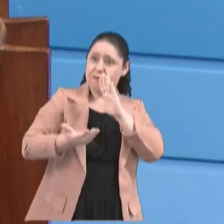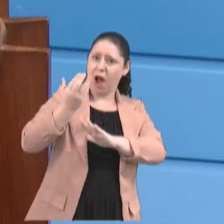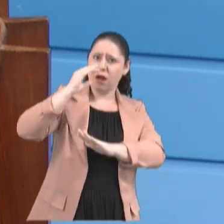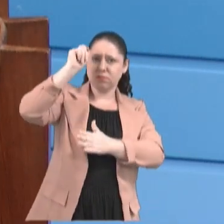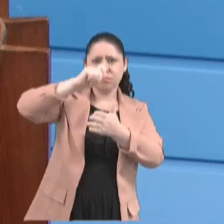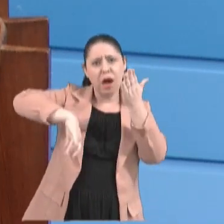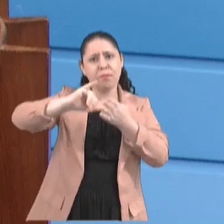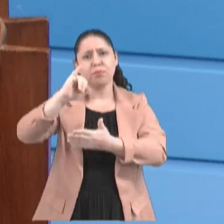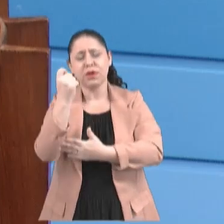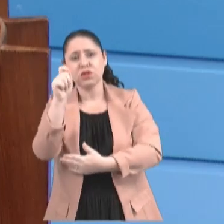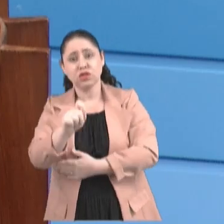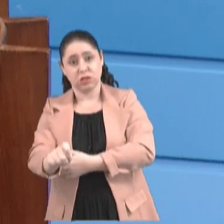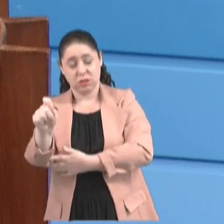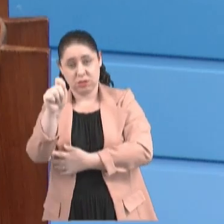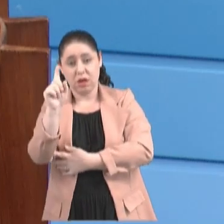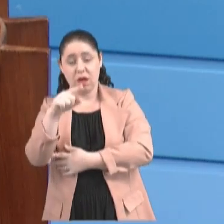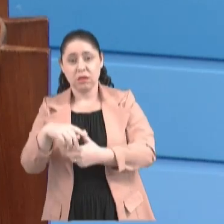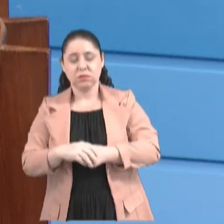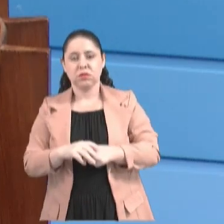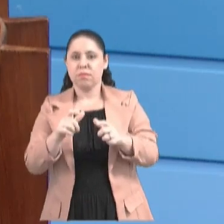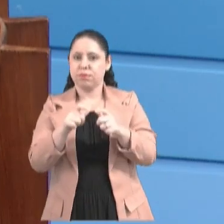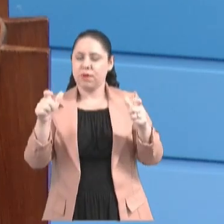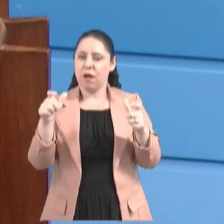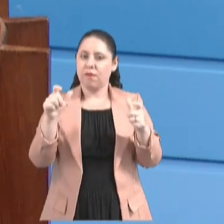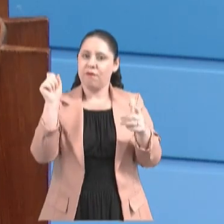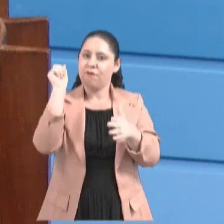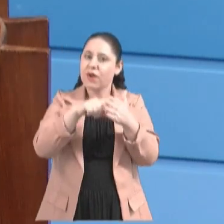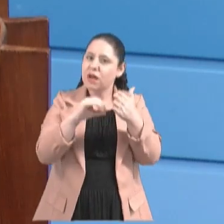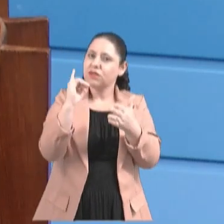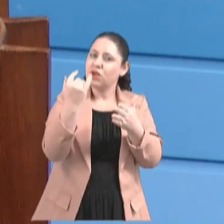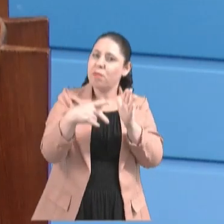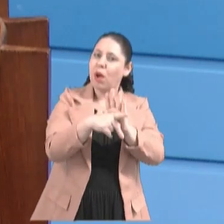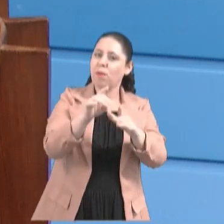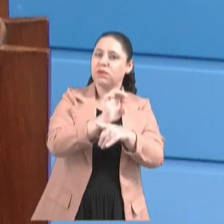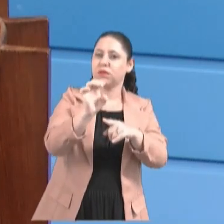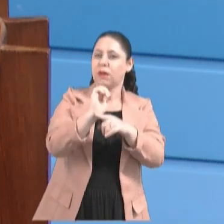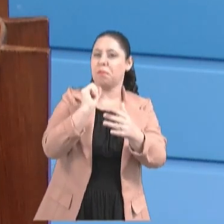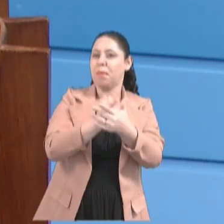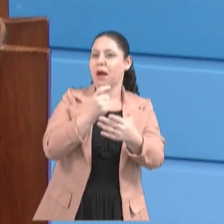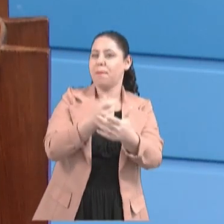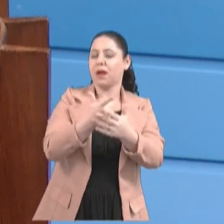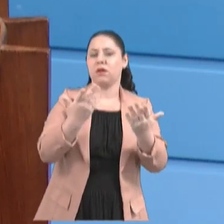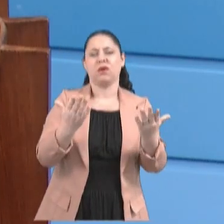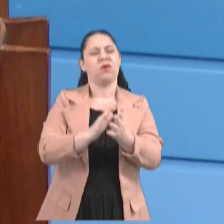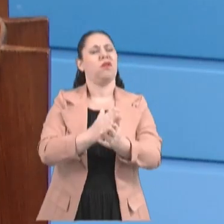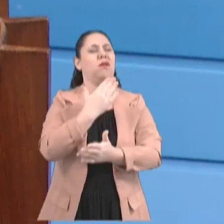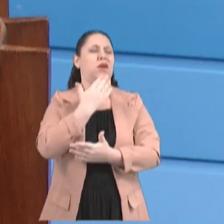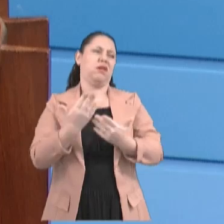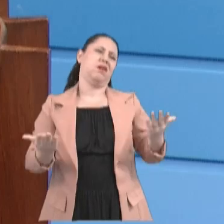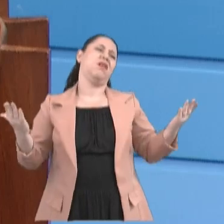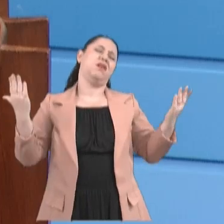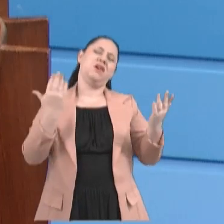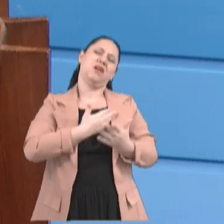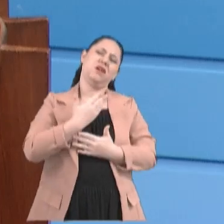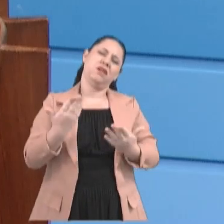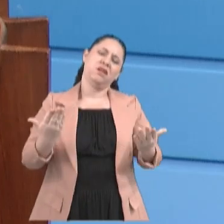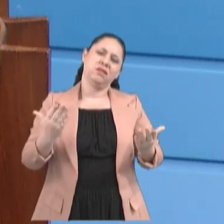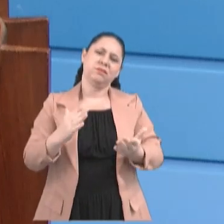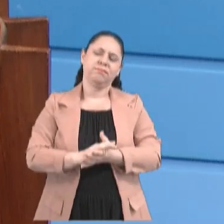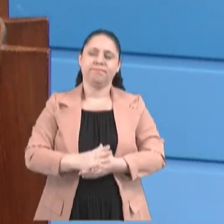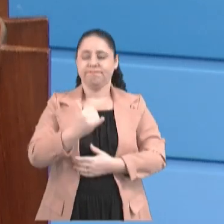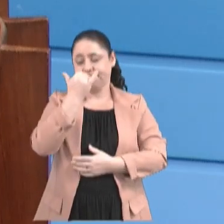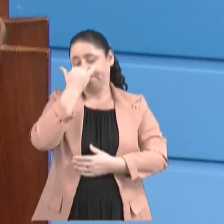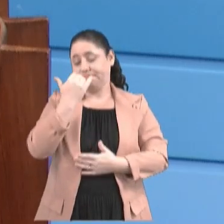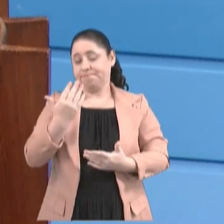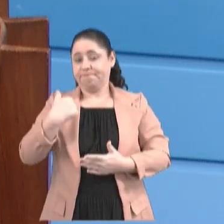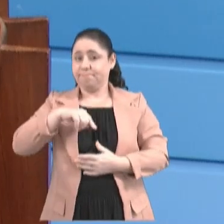que regulamenta a agência? De aumentar a carga tributária do Estado? Ora, meus amigos e colegas,